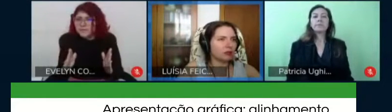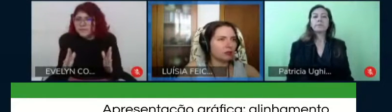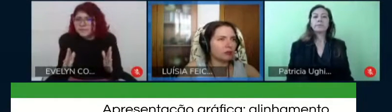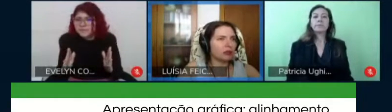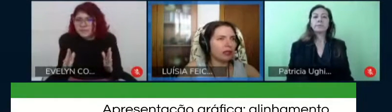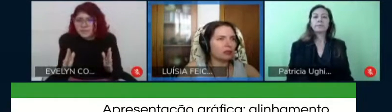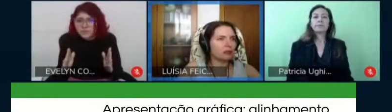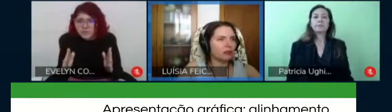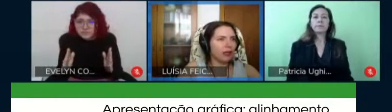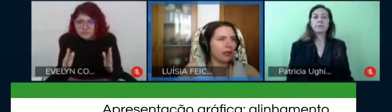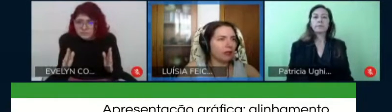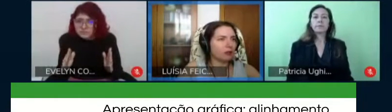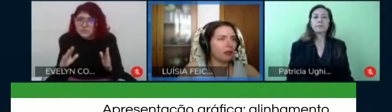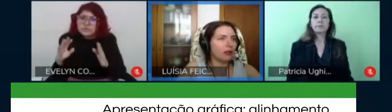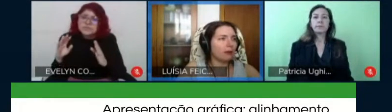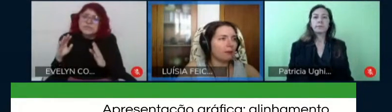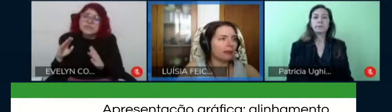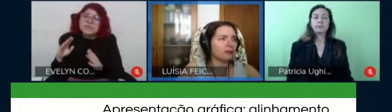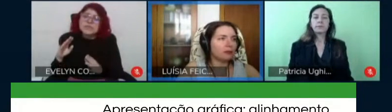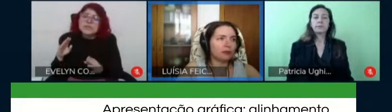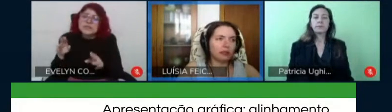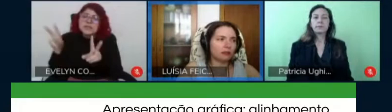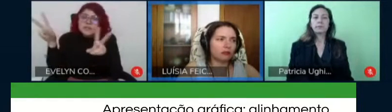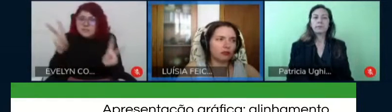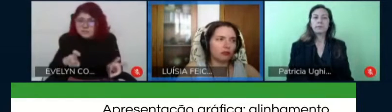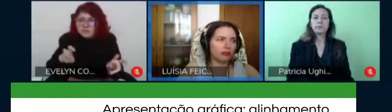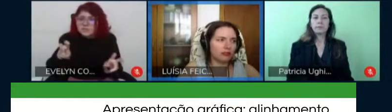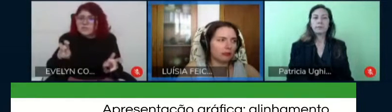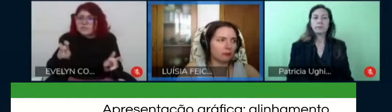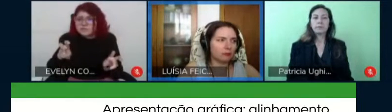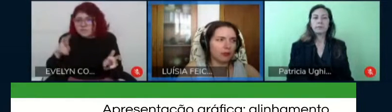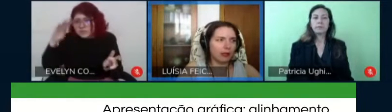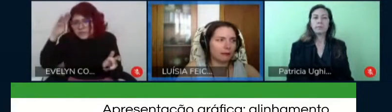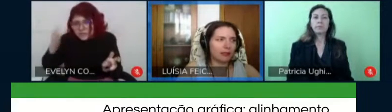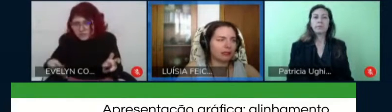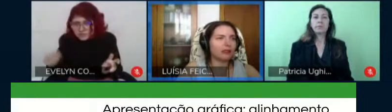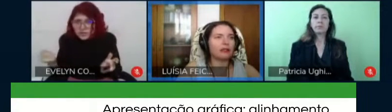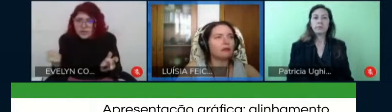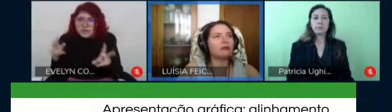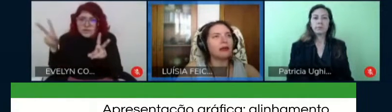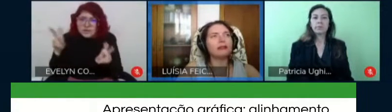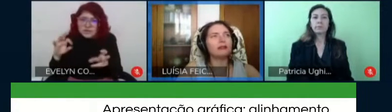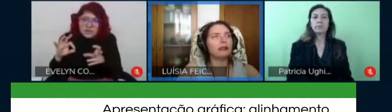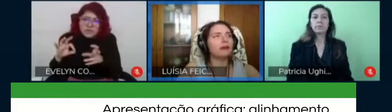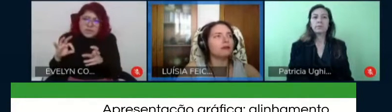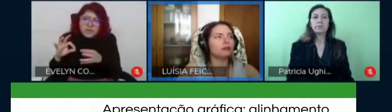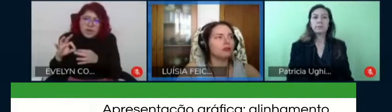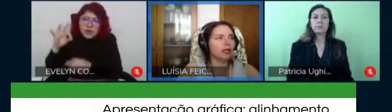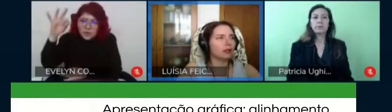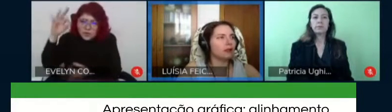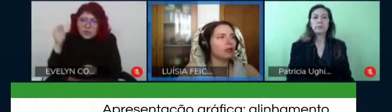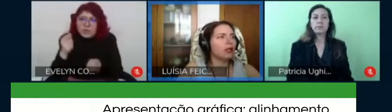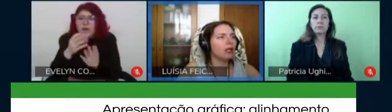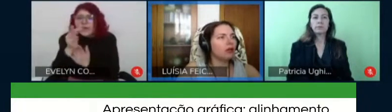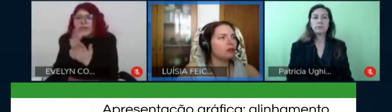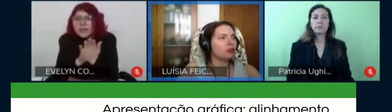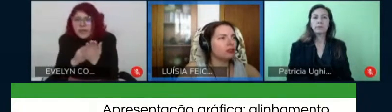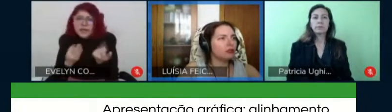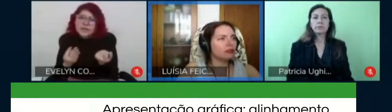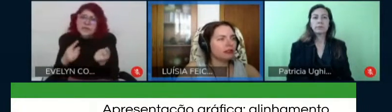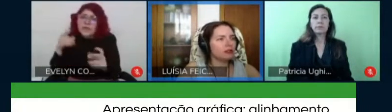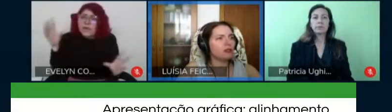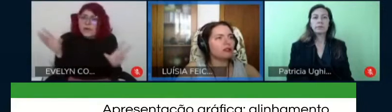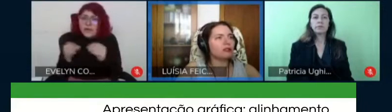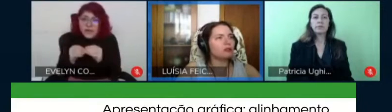texto e resumos é justificado, mas por questões de convenção. A ABNT não fala que é justificado.